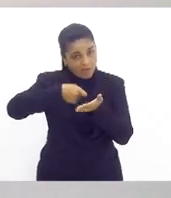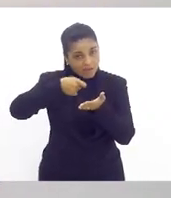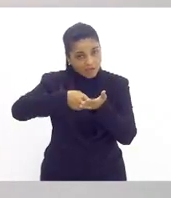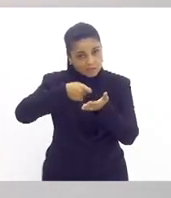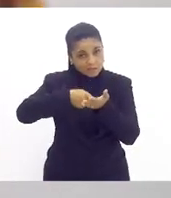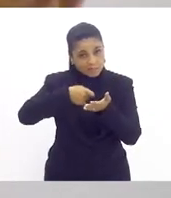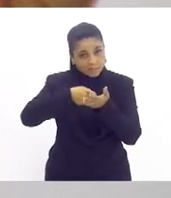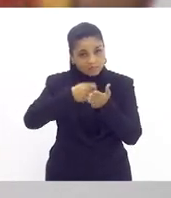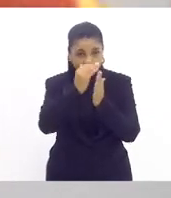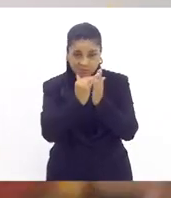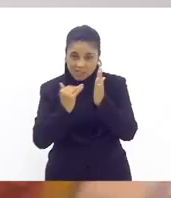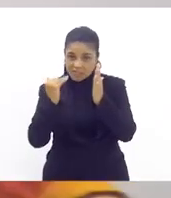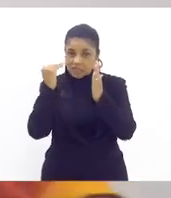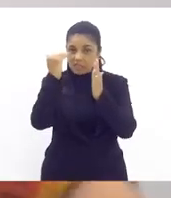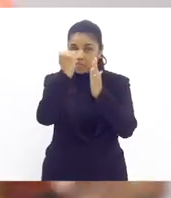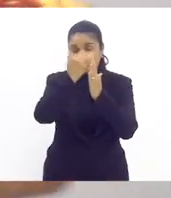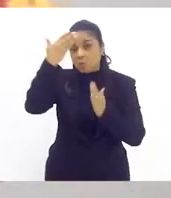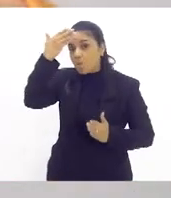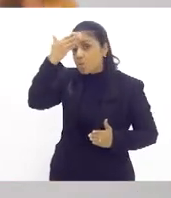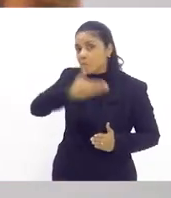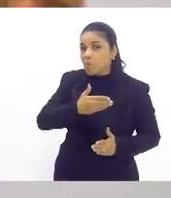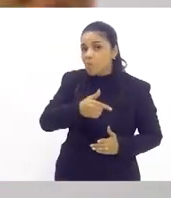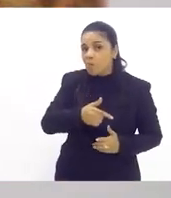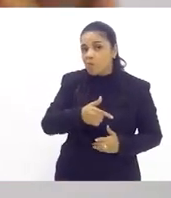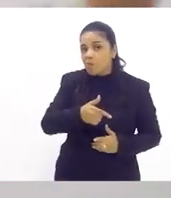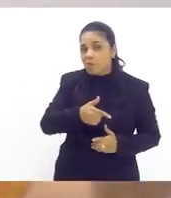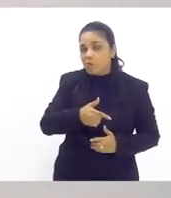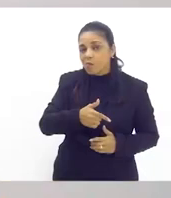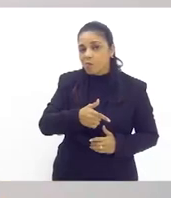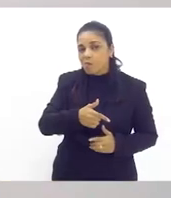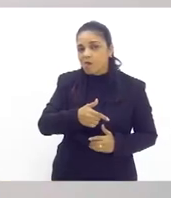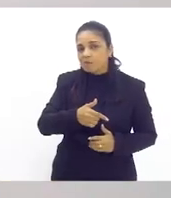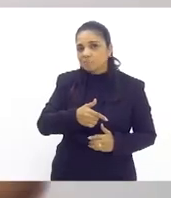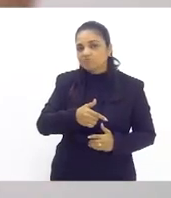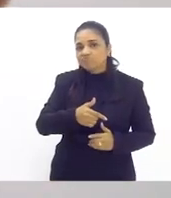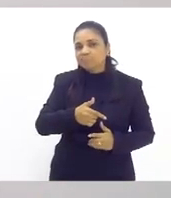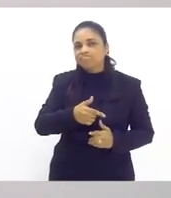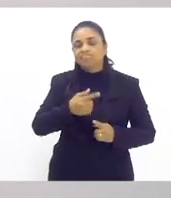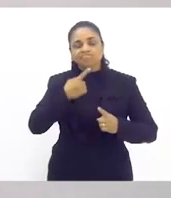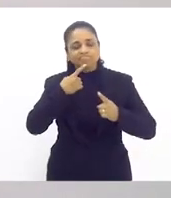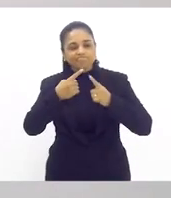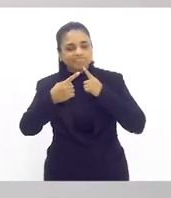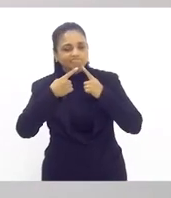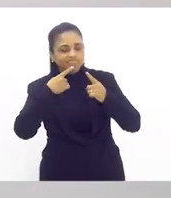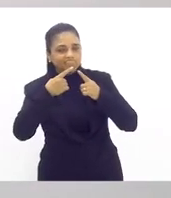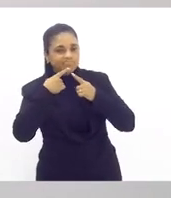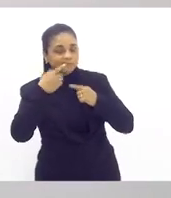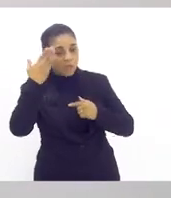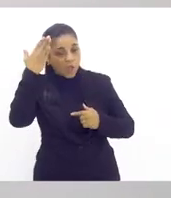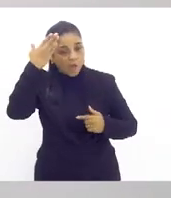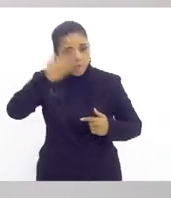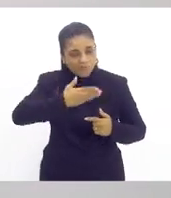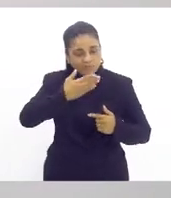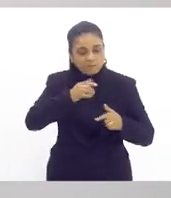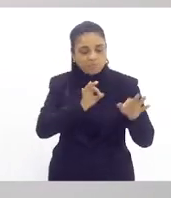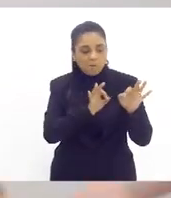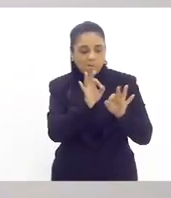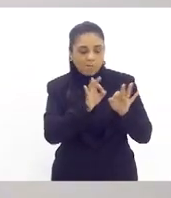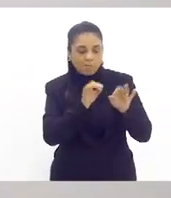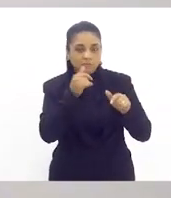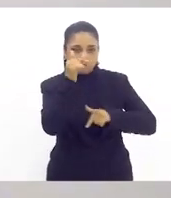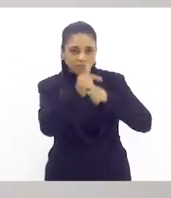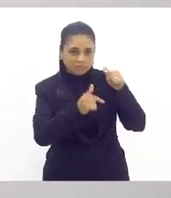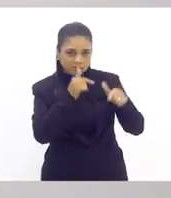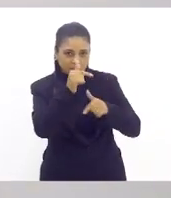exigem o nível de comprovação de escuta para aprovação de plano de trabalho e